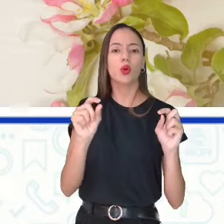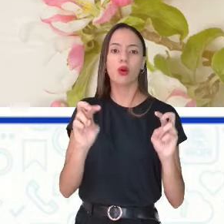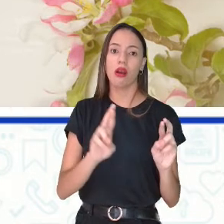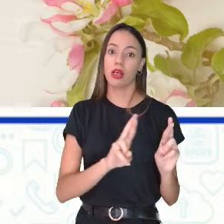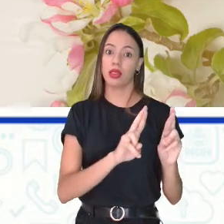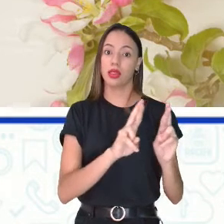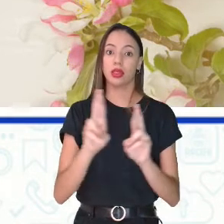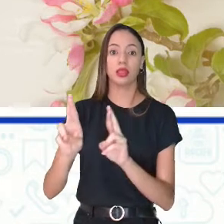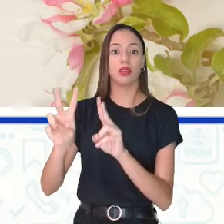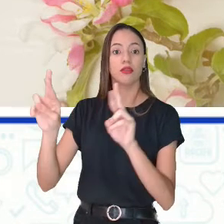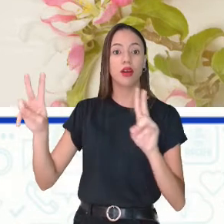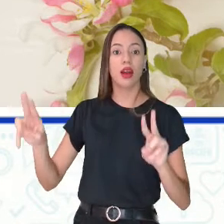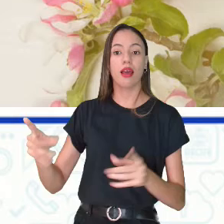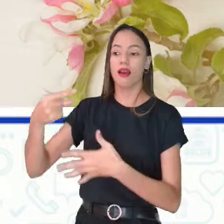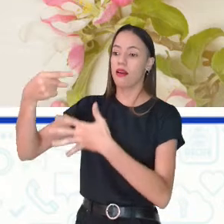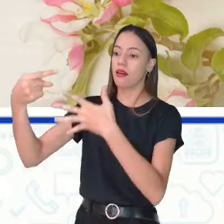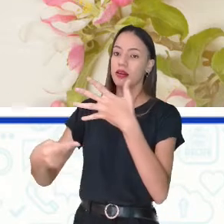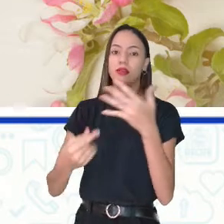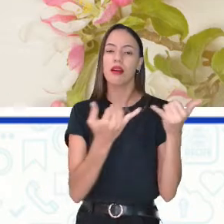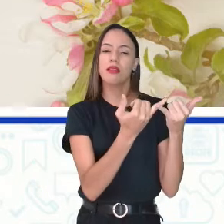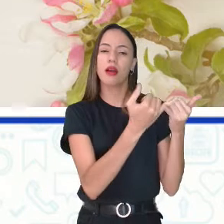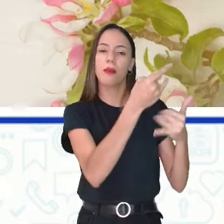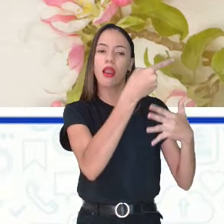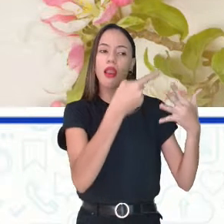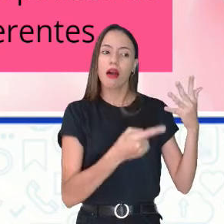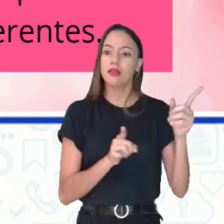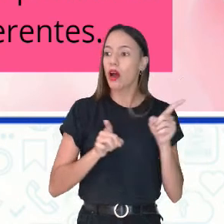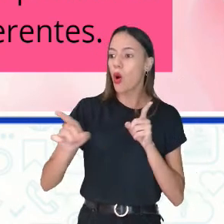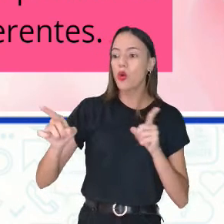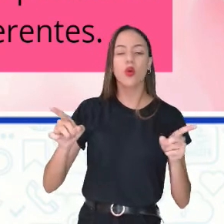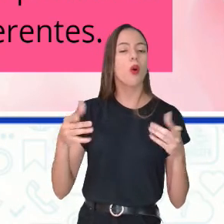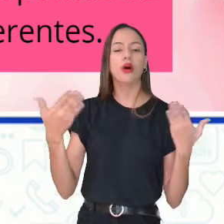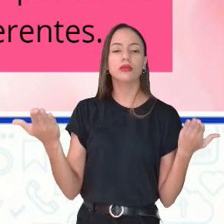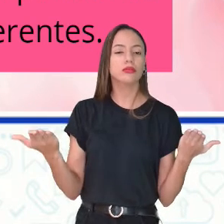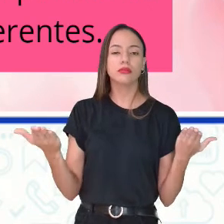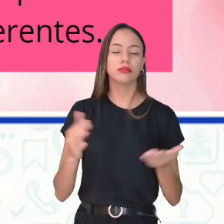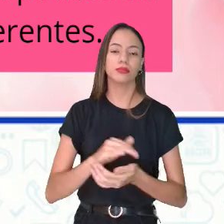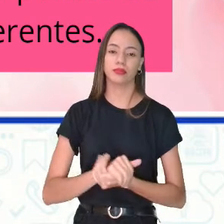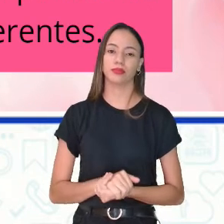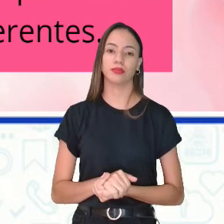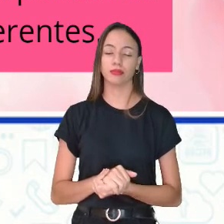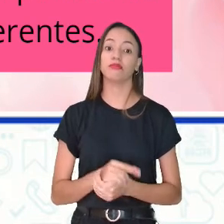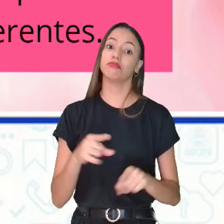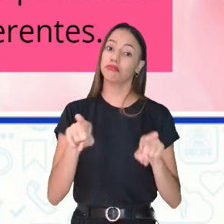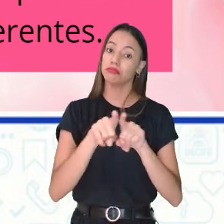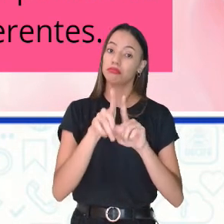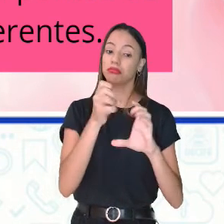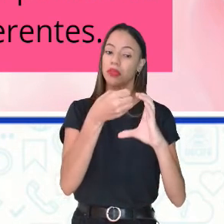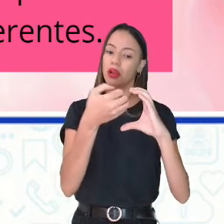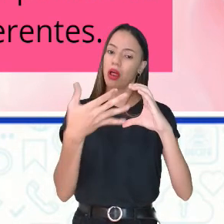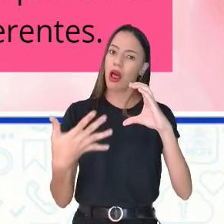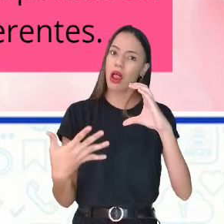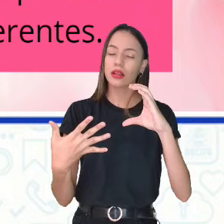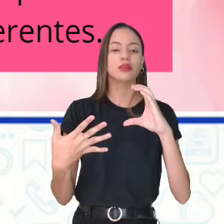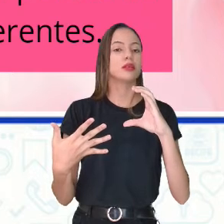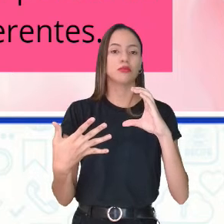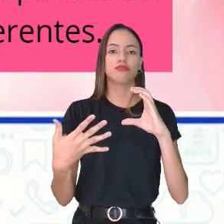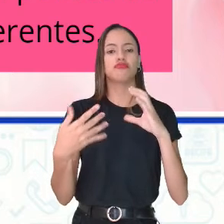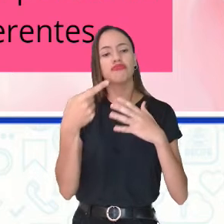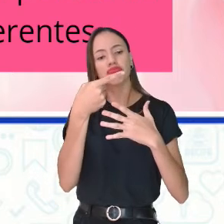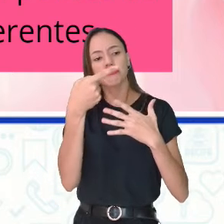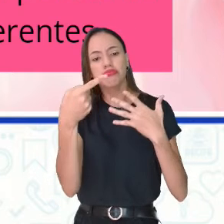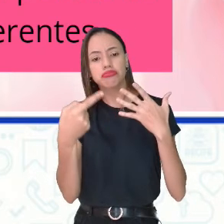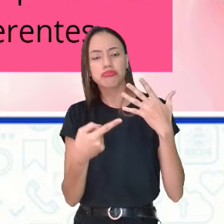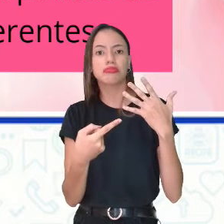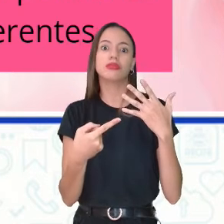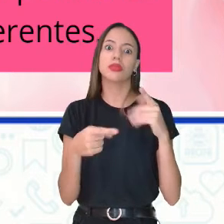e semelhanças existentes entre eles. As características, não é?